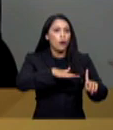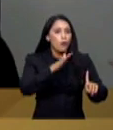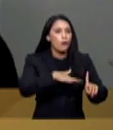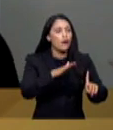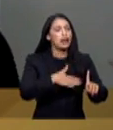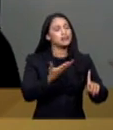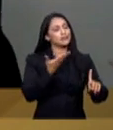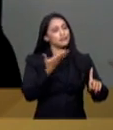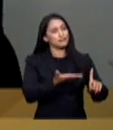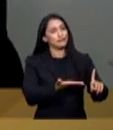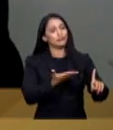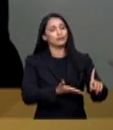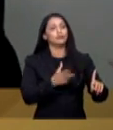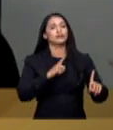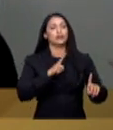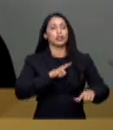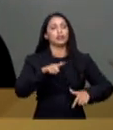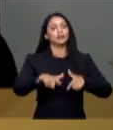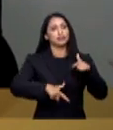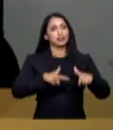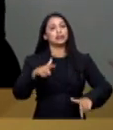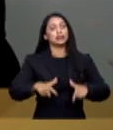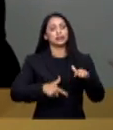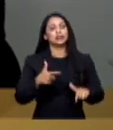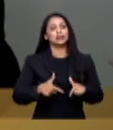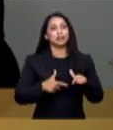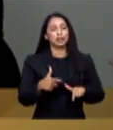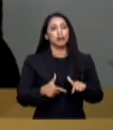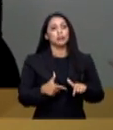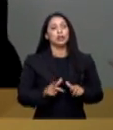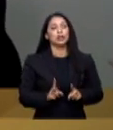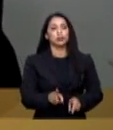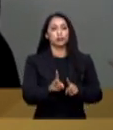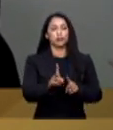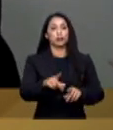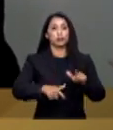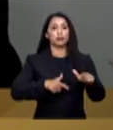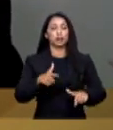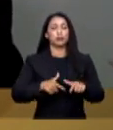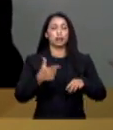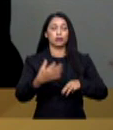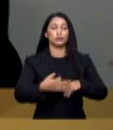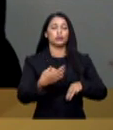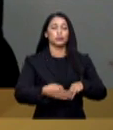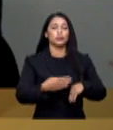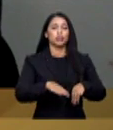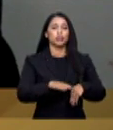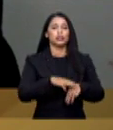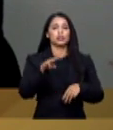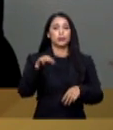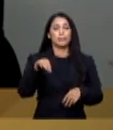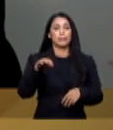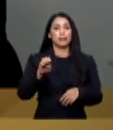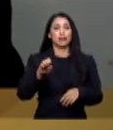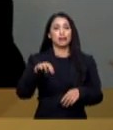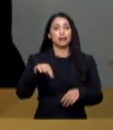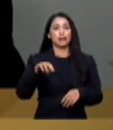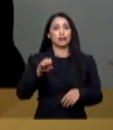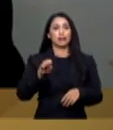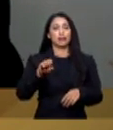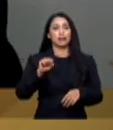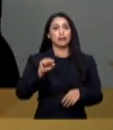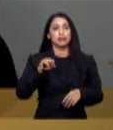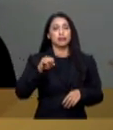Excelência se há, e neste caso, dando sequência ao trabalho do ministro Menezes de Direito, que não teve essa oportunidade de estar na cadeira